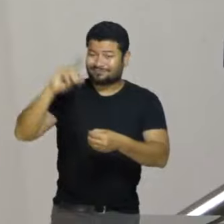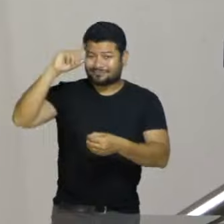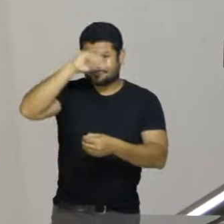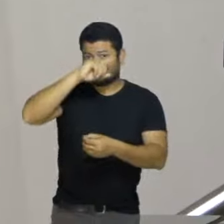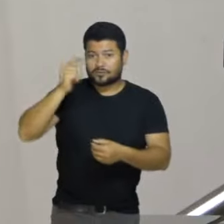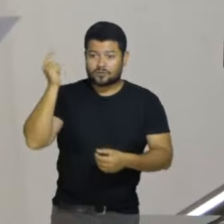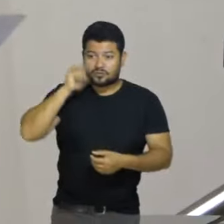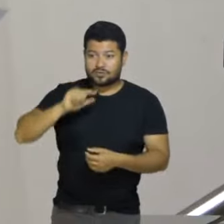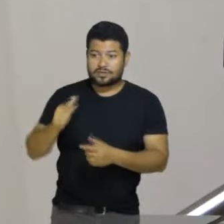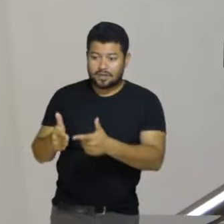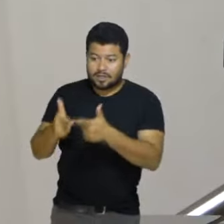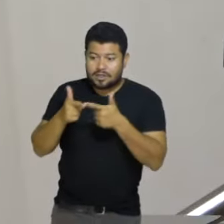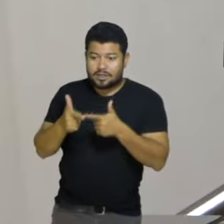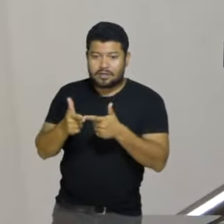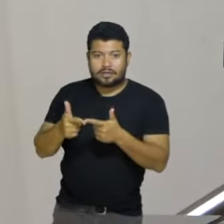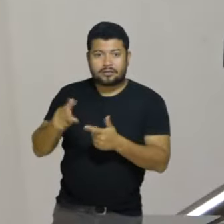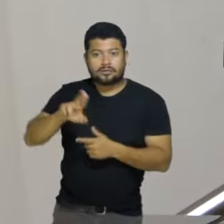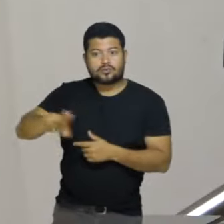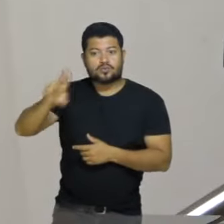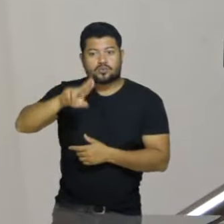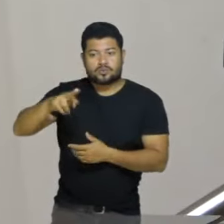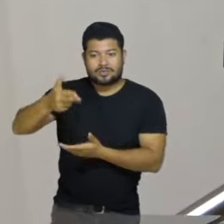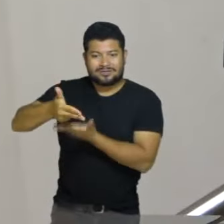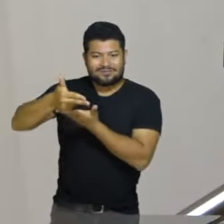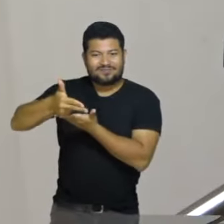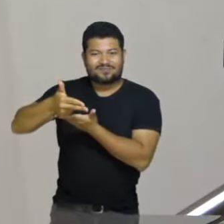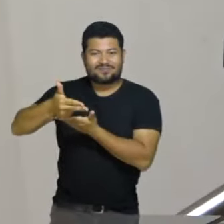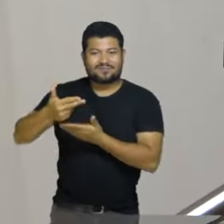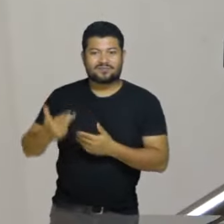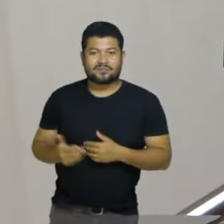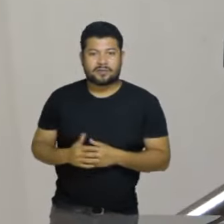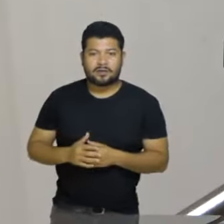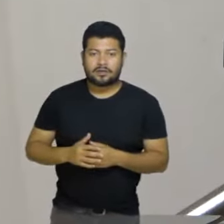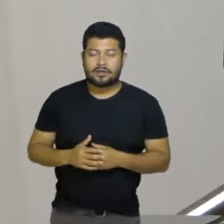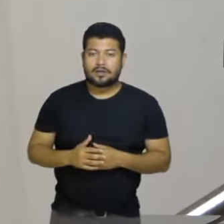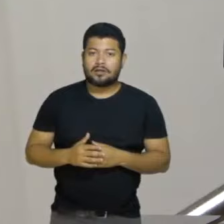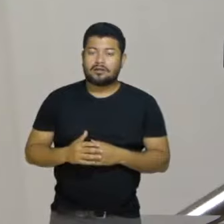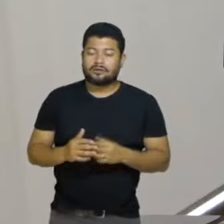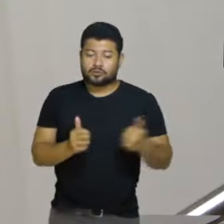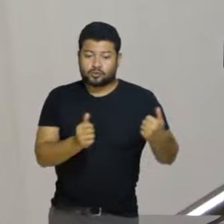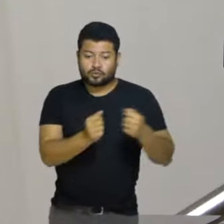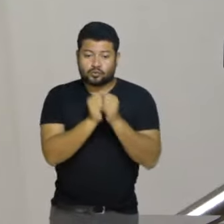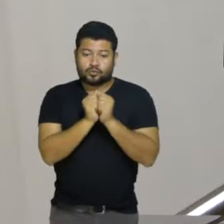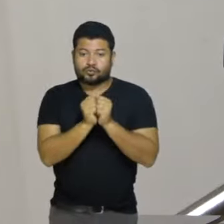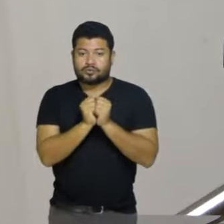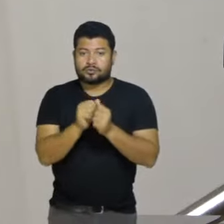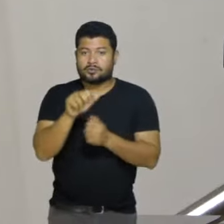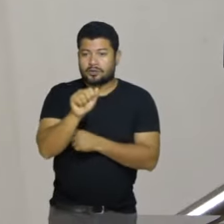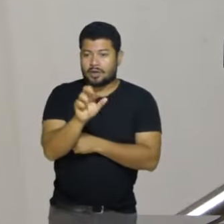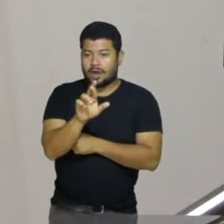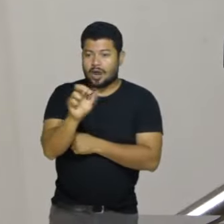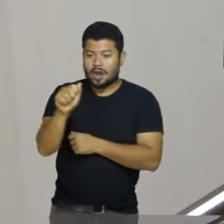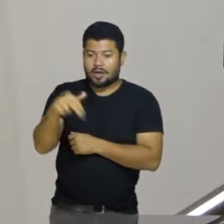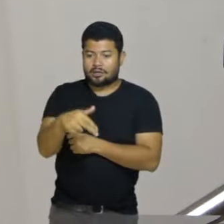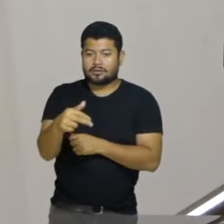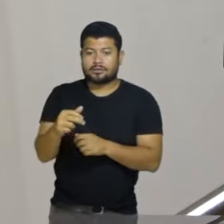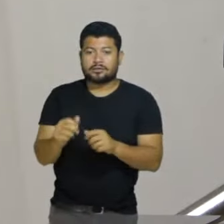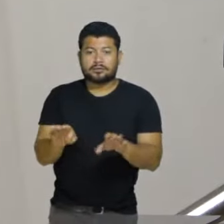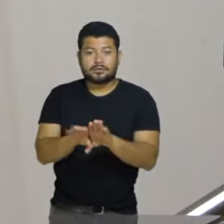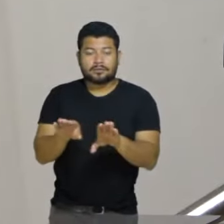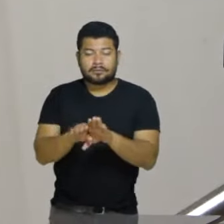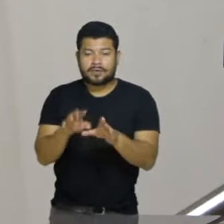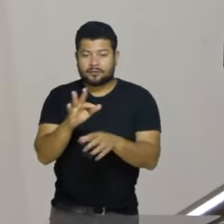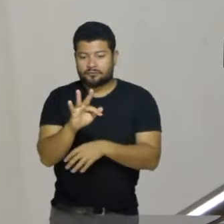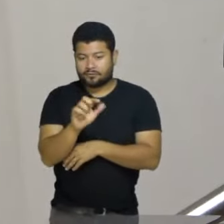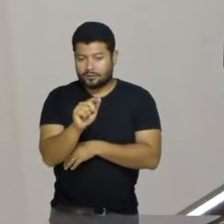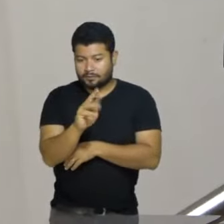os portes de armas através da Polícia Federal. Nos acompanharam lá o Arlon da Silva e também o Fabrício Vieira, que é da